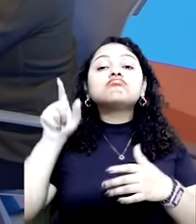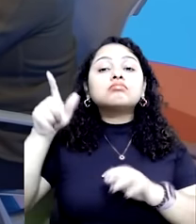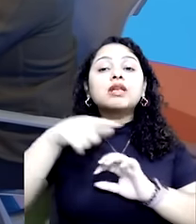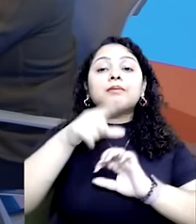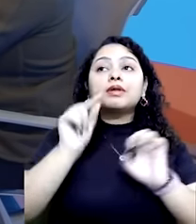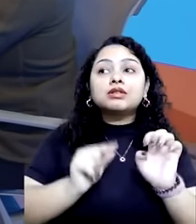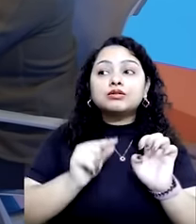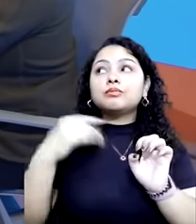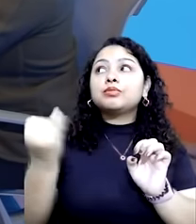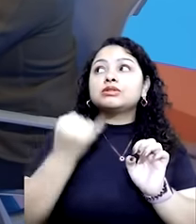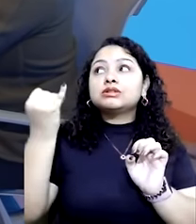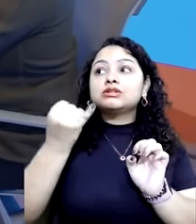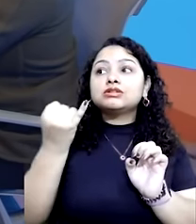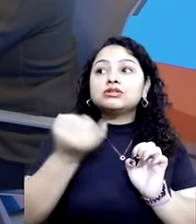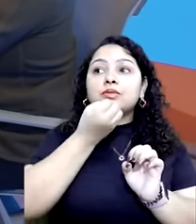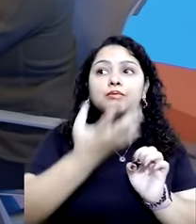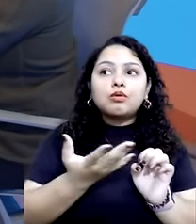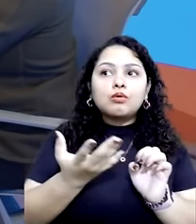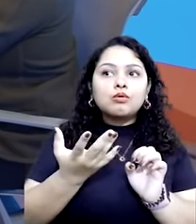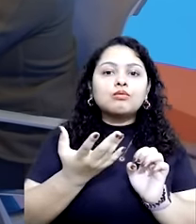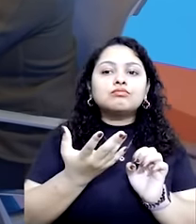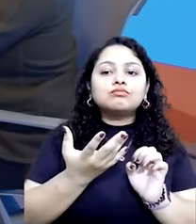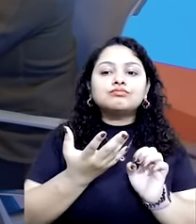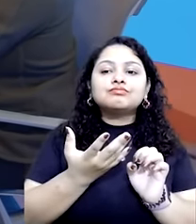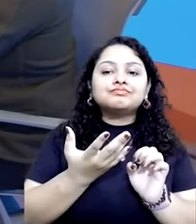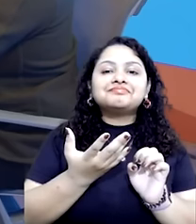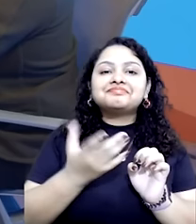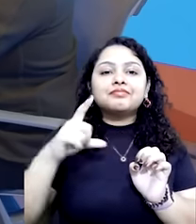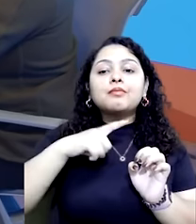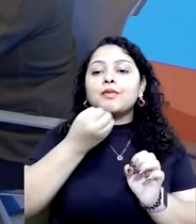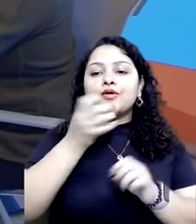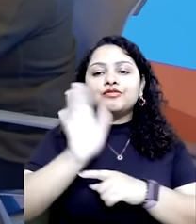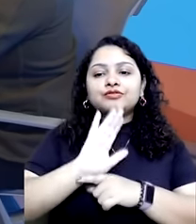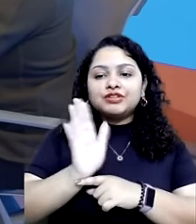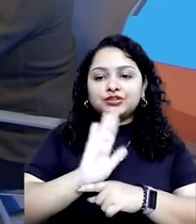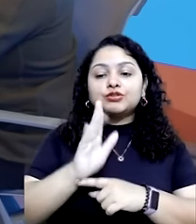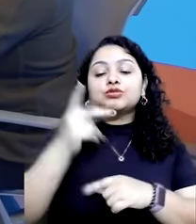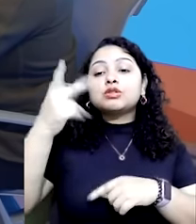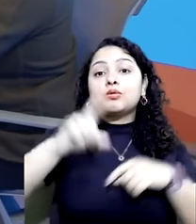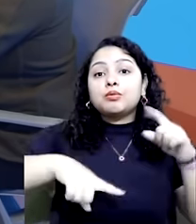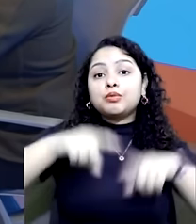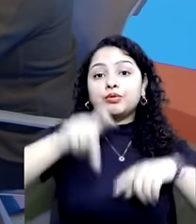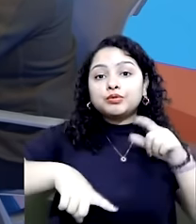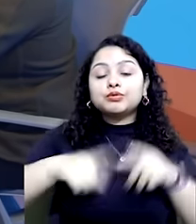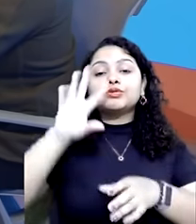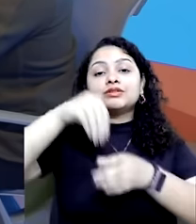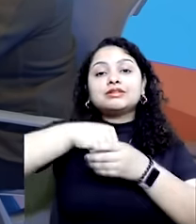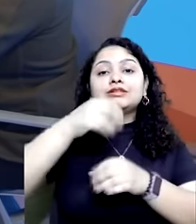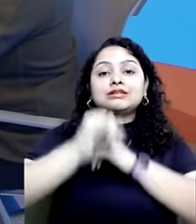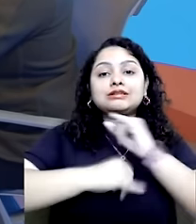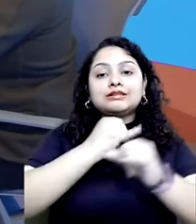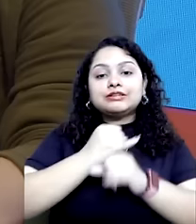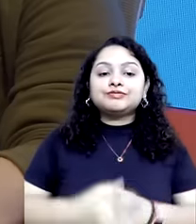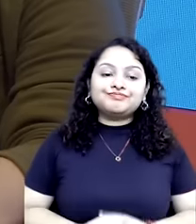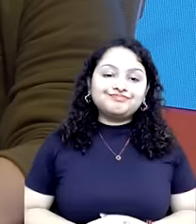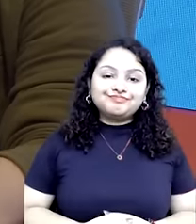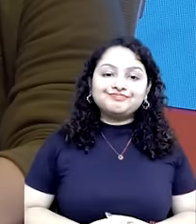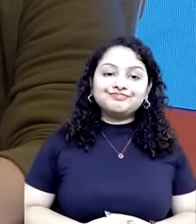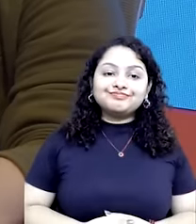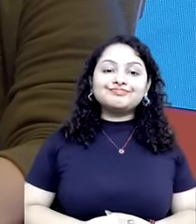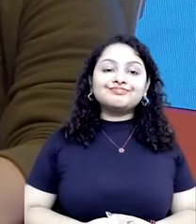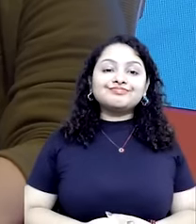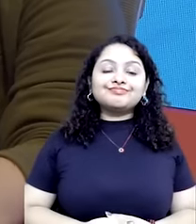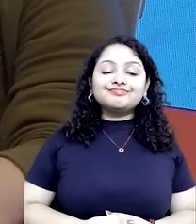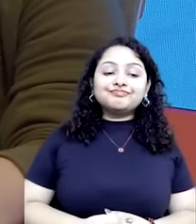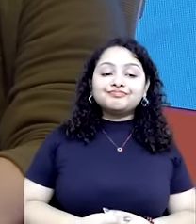compreender a relevância de ter uma boa foto um bom vídeo do seu produto ou serviço na internet Bom vamos lá